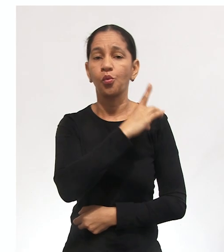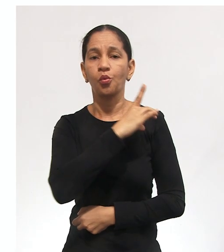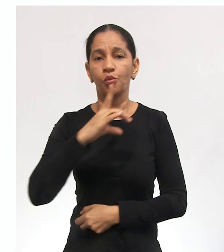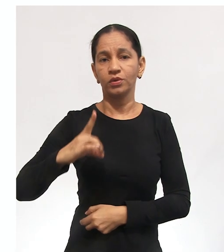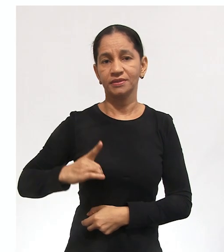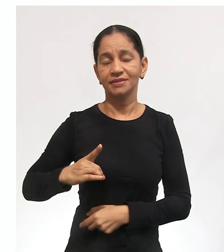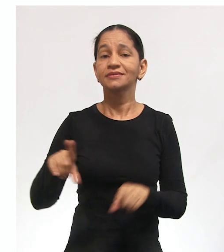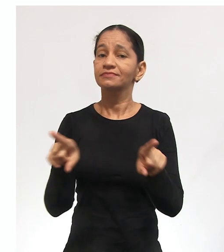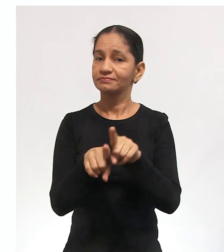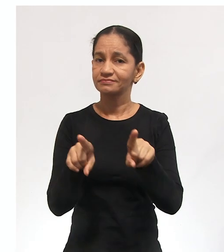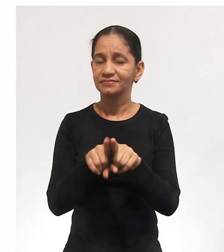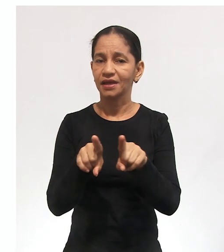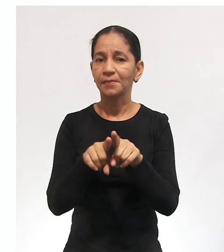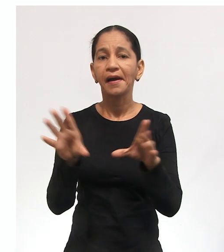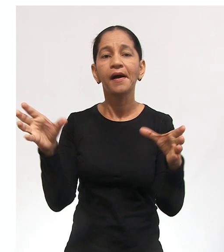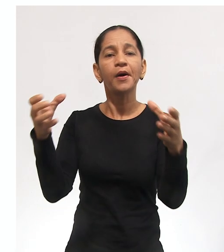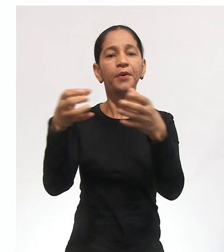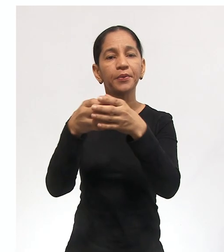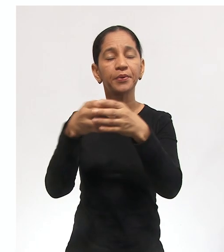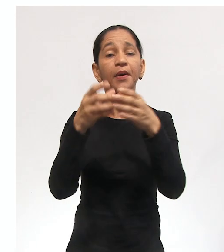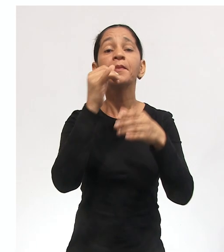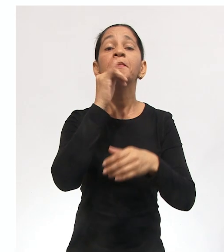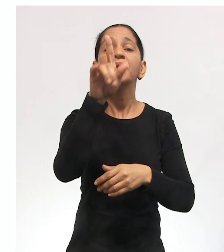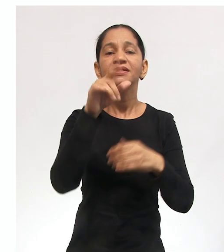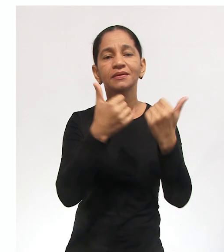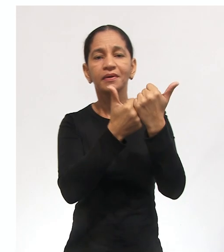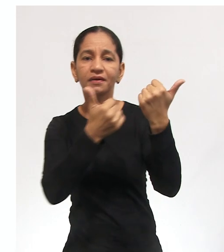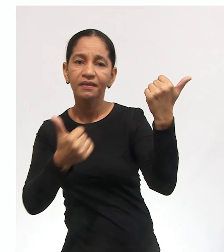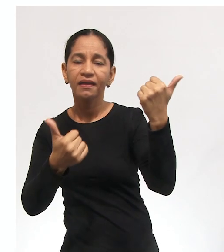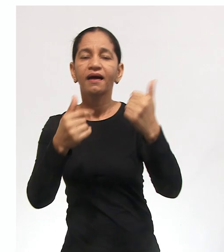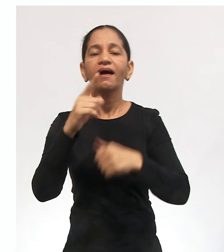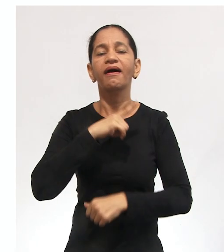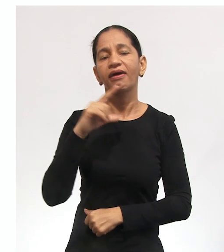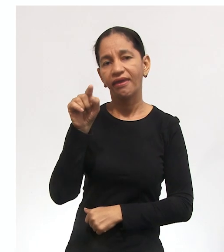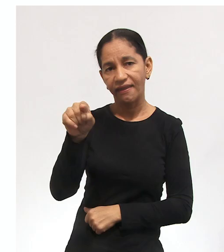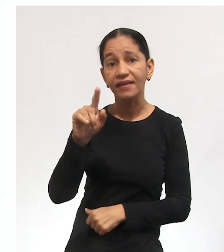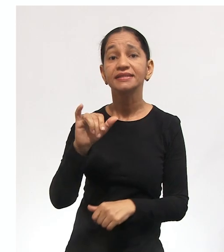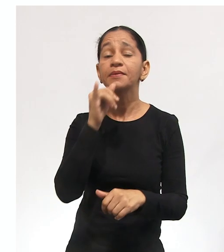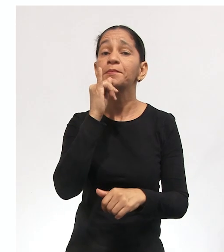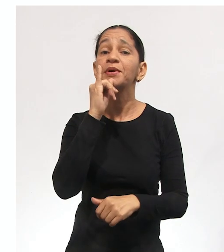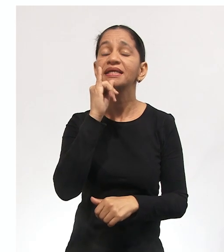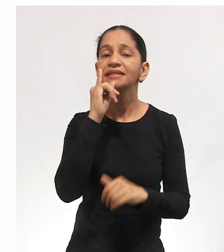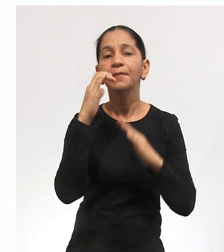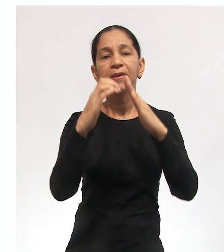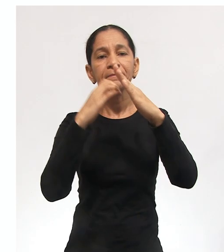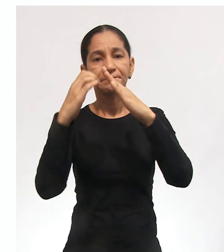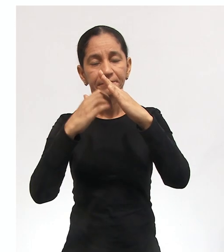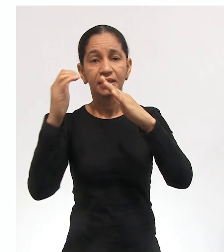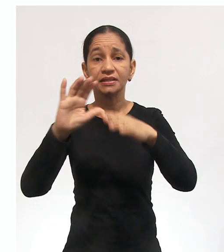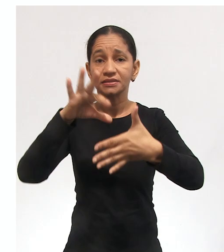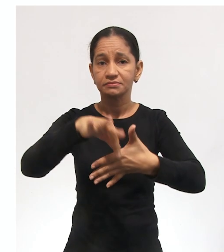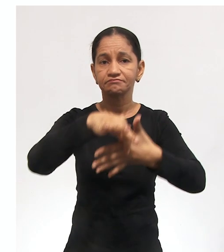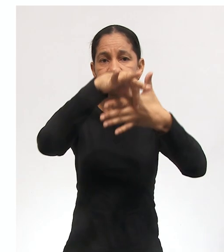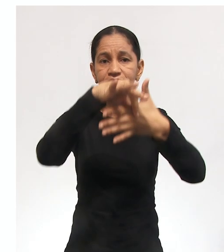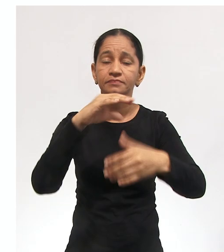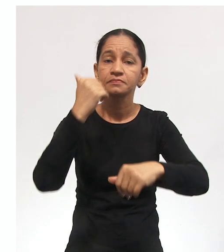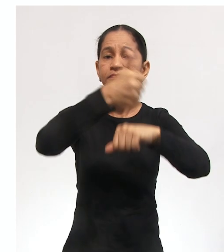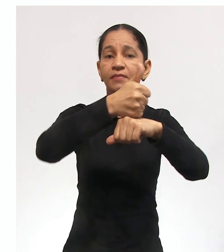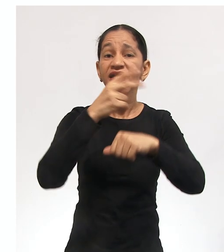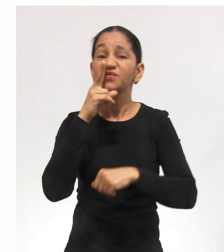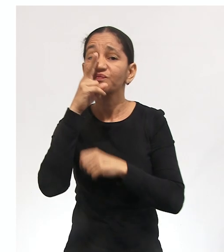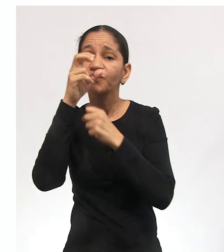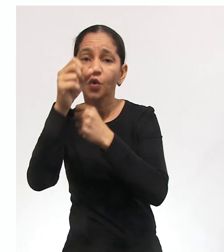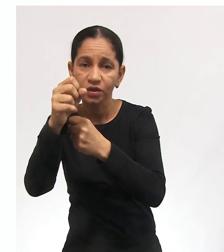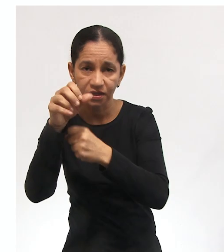coordenação. Grupo econômico por subordinação é quando eu tenho uma empresa que lidera